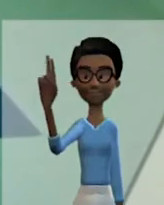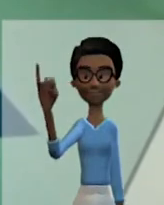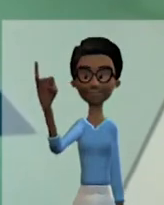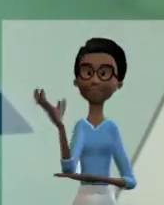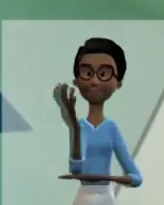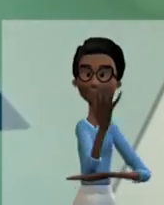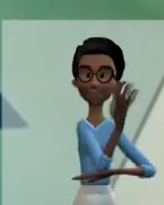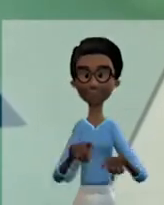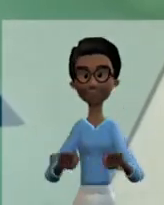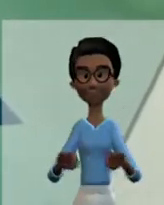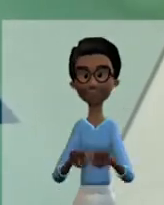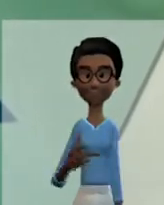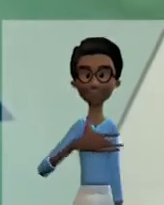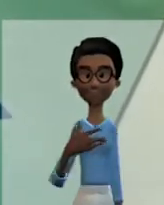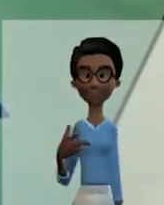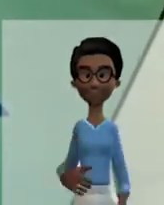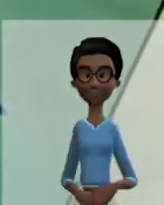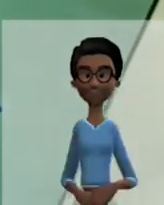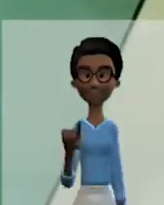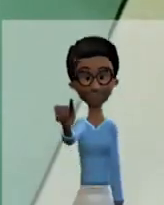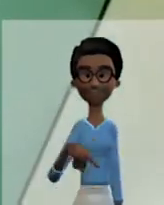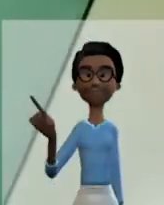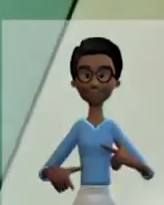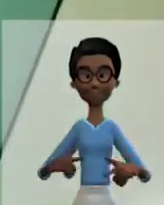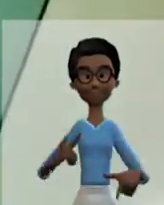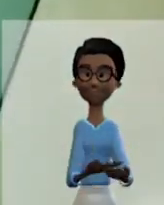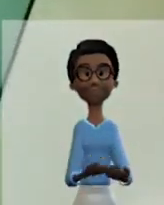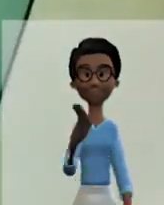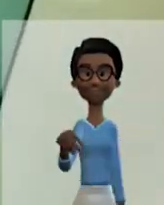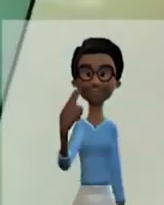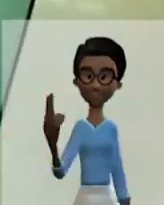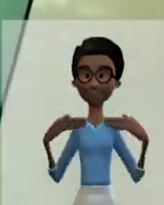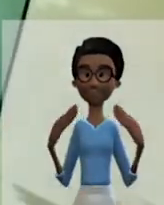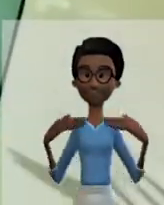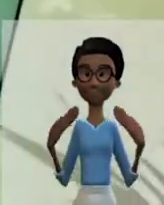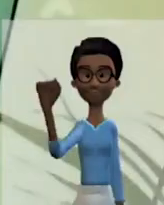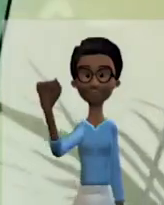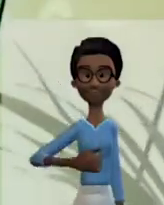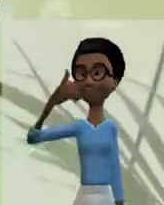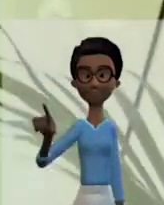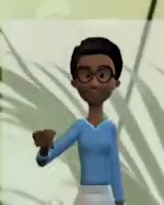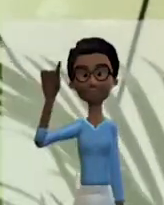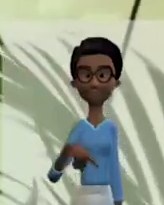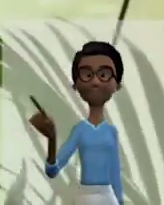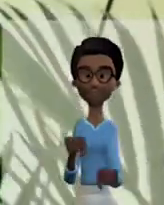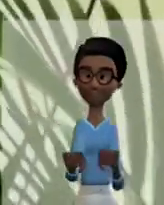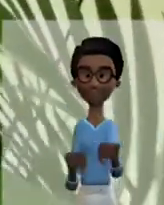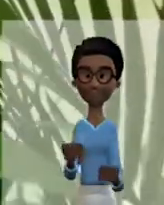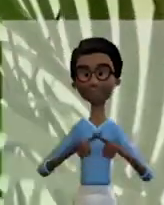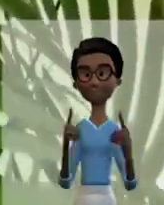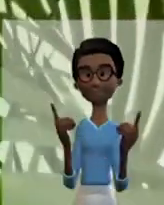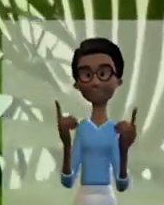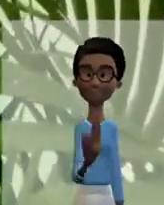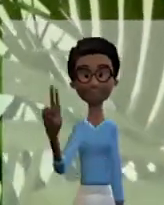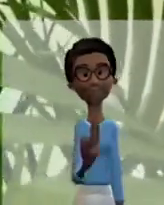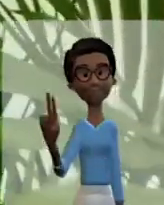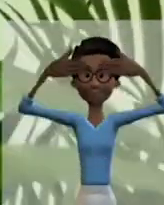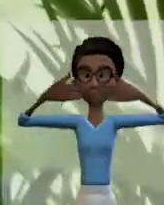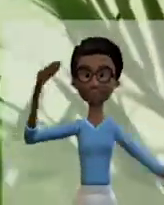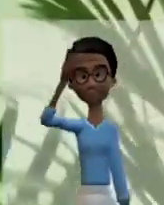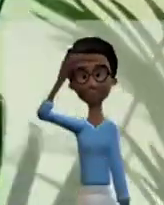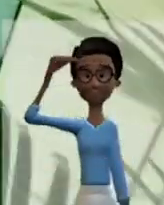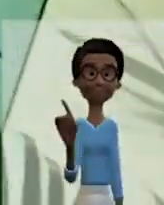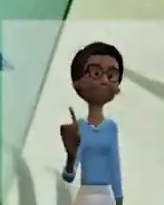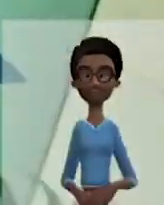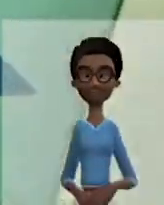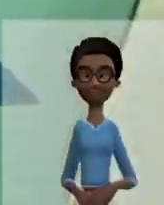fazer super bem pra sua saúde e pro seu bolso. Então já sabe, quer ir pro trabalho, quer ir pro estágio, quer ir pro rolê, não tem coisa melhor. Vai